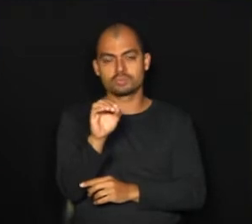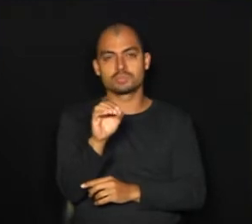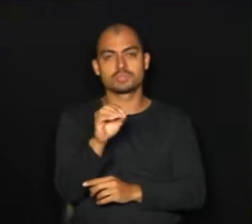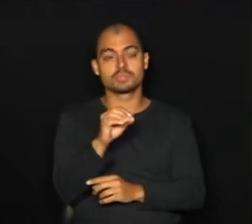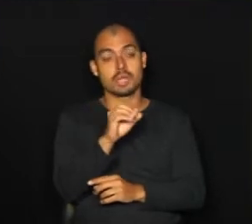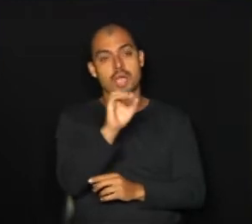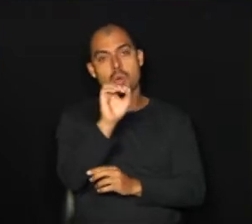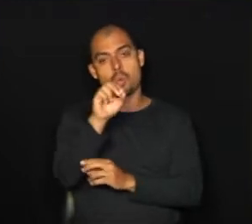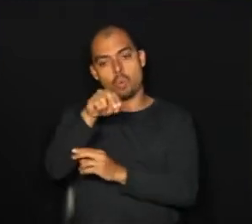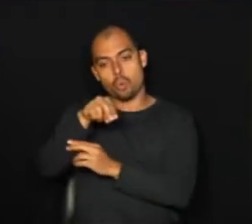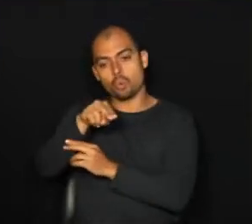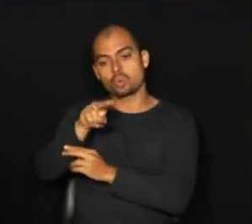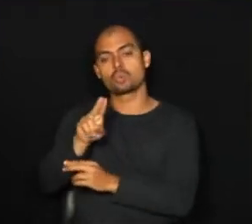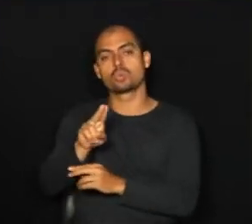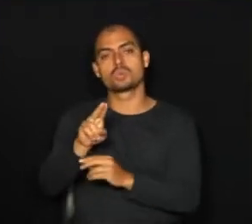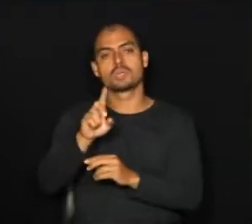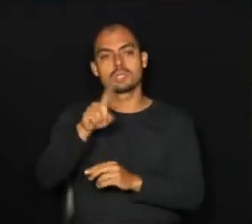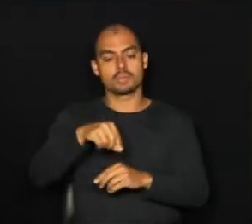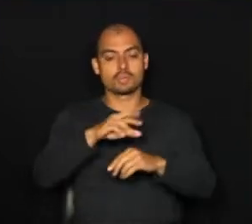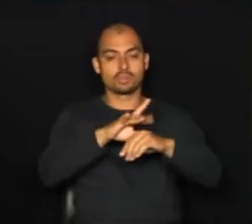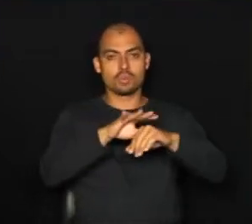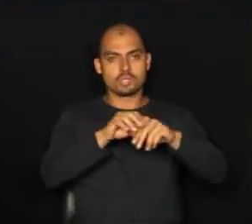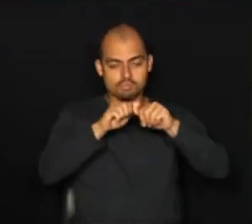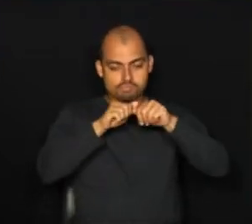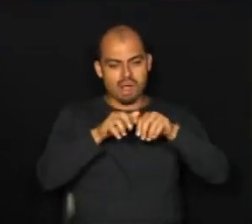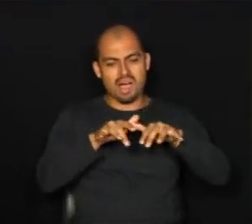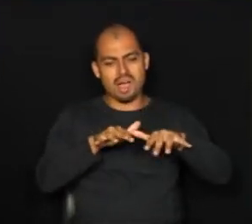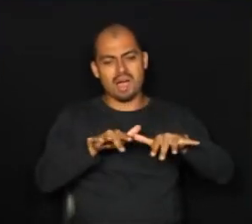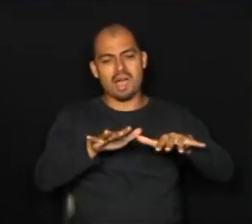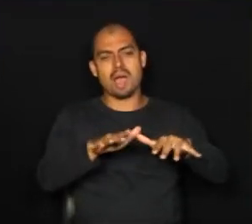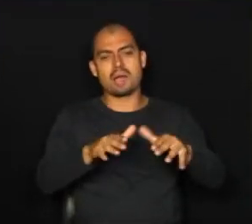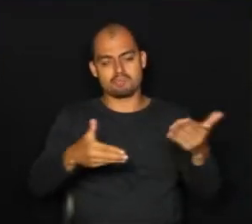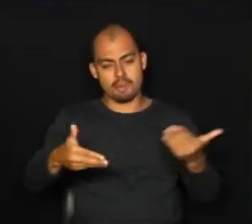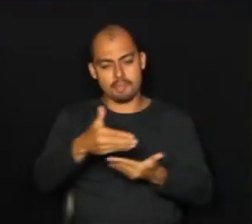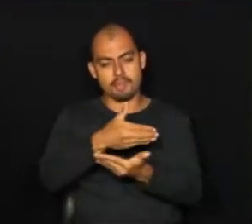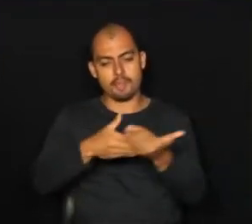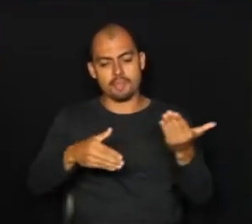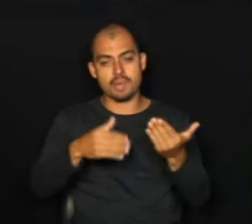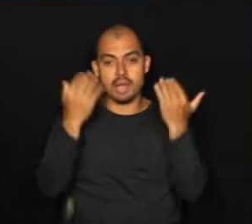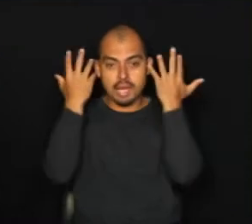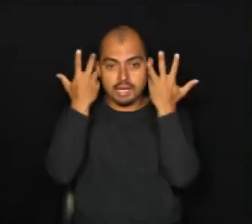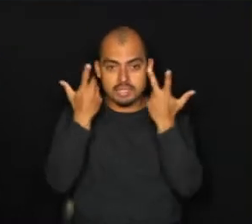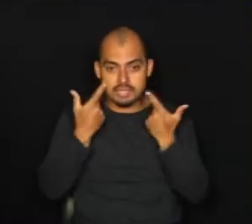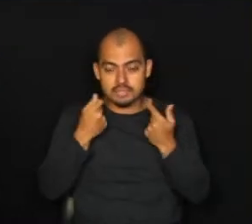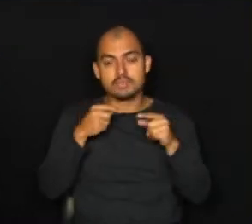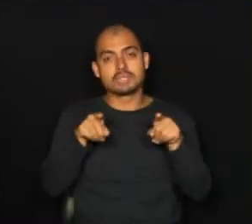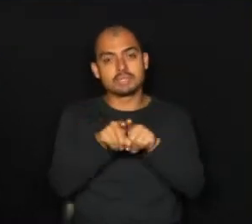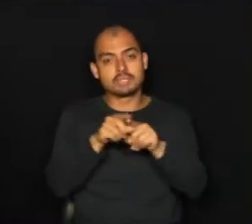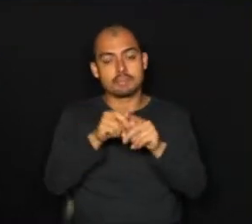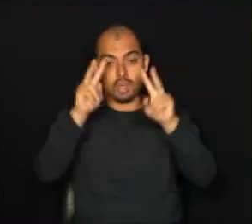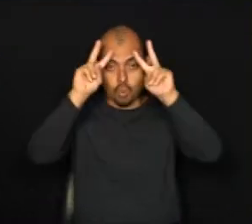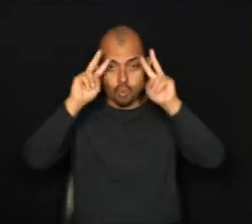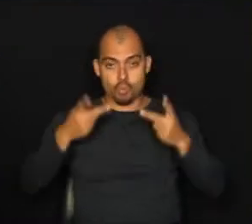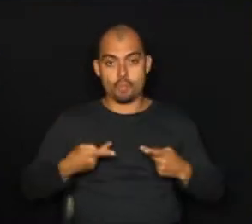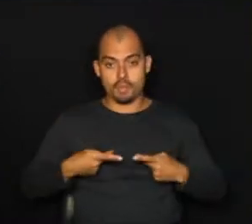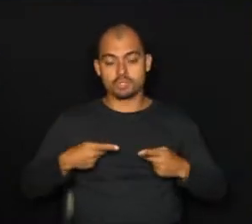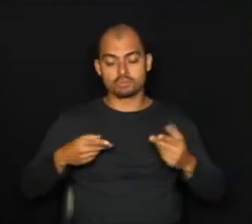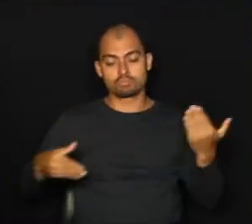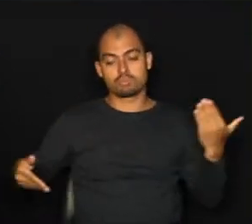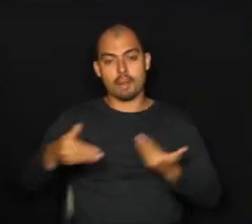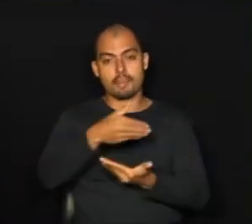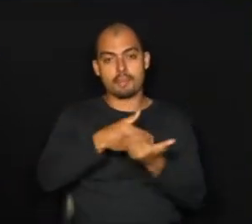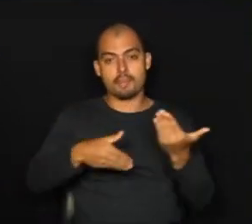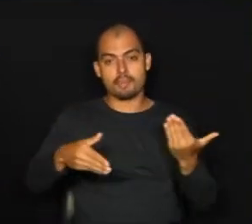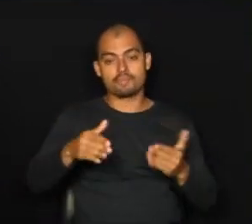Mundial da Saúde, são as doenças naturalmente transmissíveis entre os animais e os seres humanos. Então, diante disso,